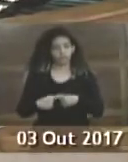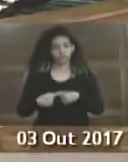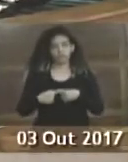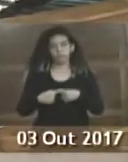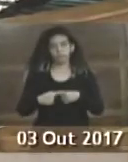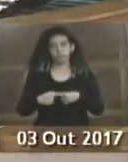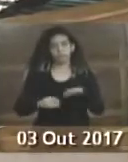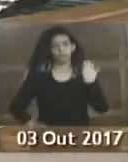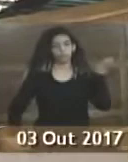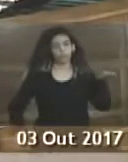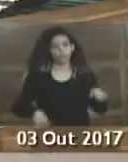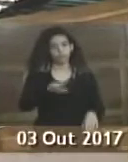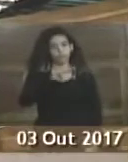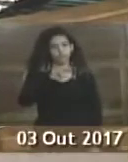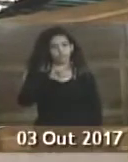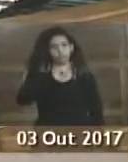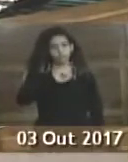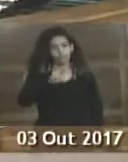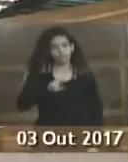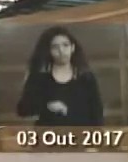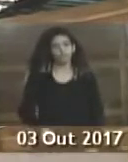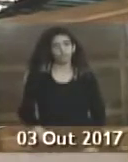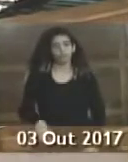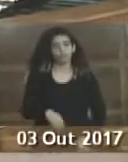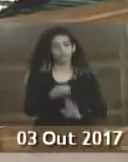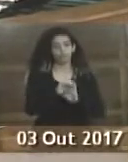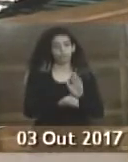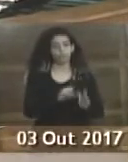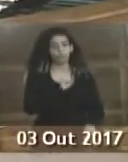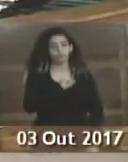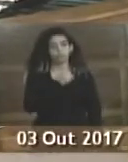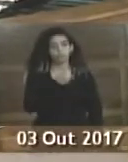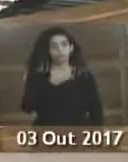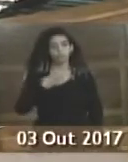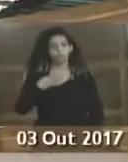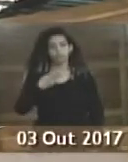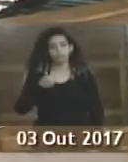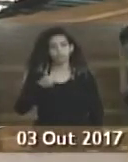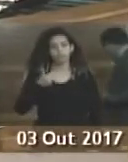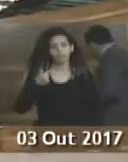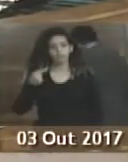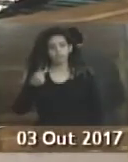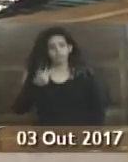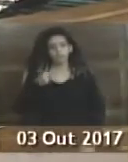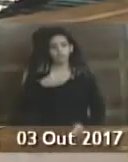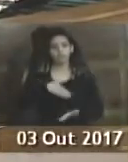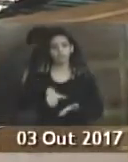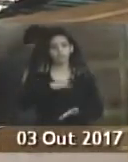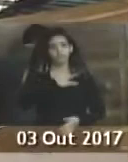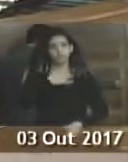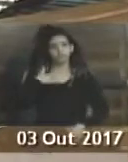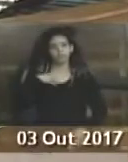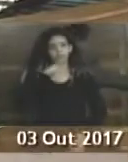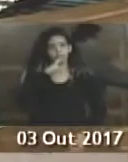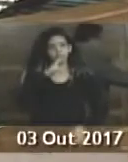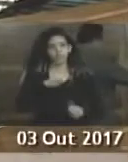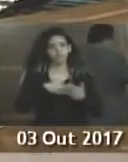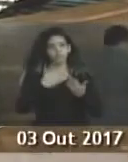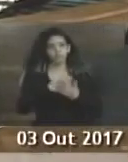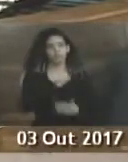bairro Praia da Ribeira. Ofício número 1401/17, Secretaria de Saúde de Angra dos Reis, em resposta ao